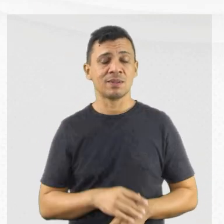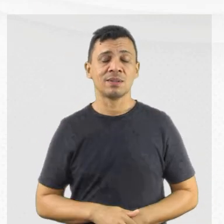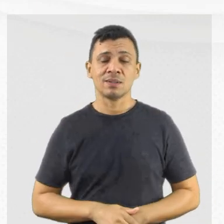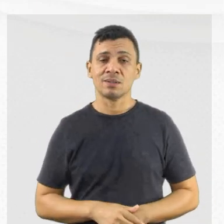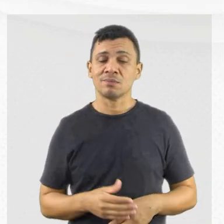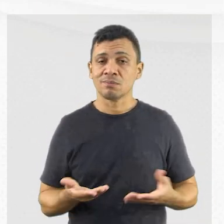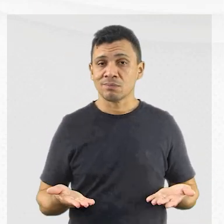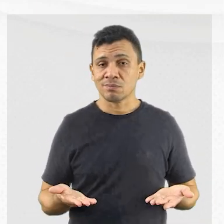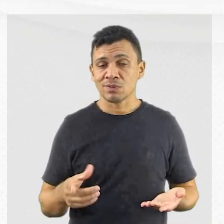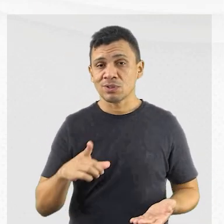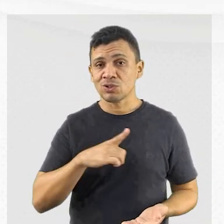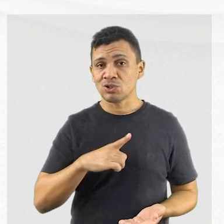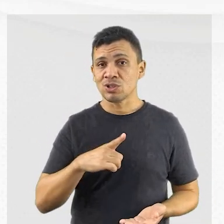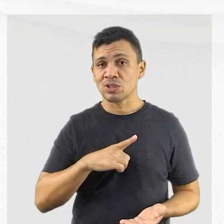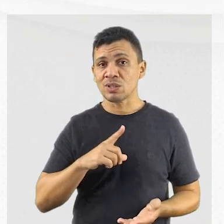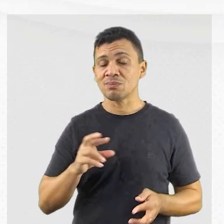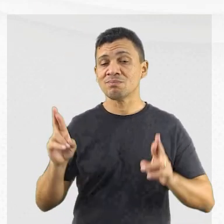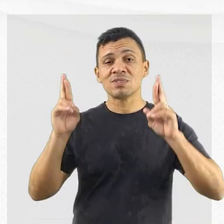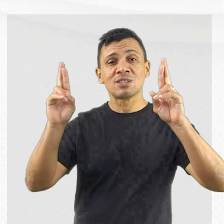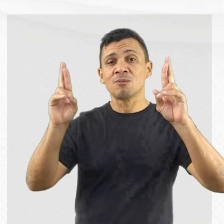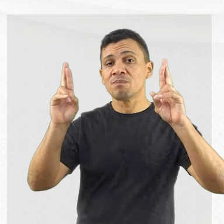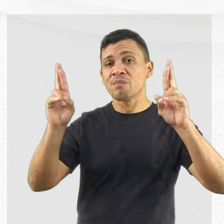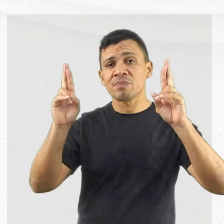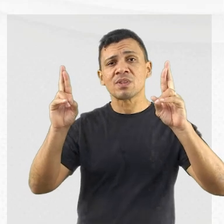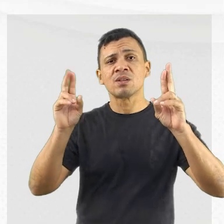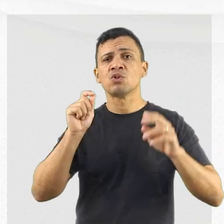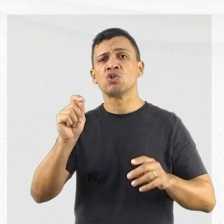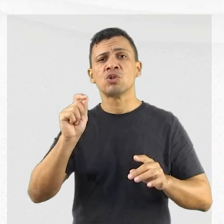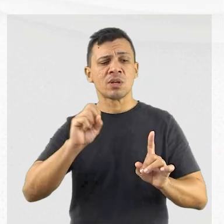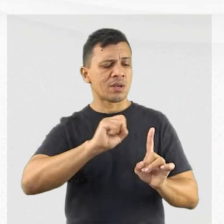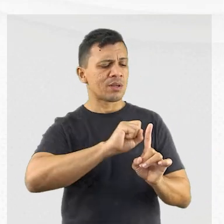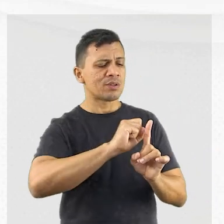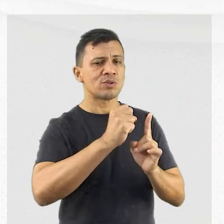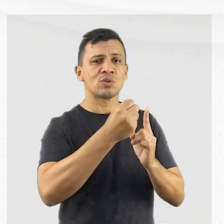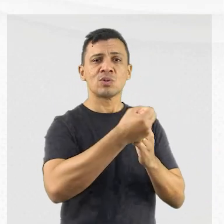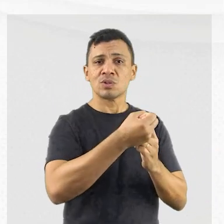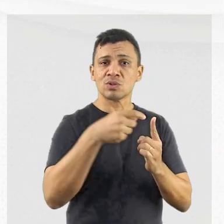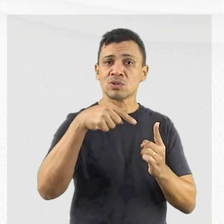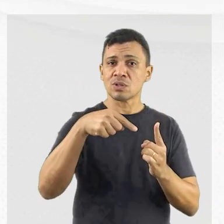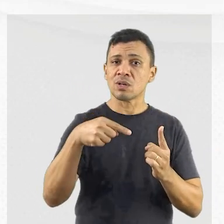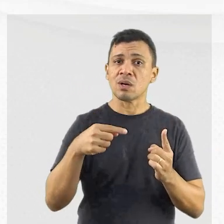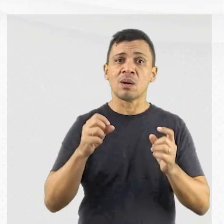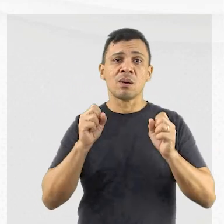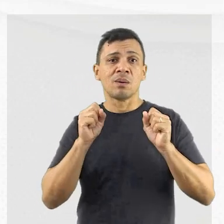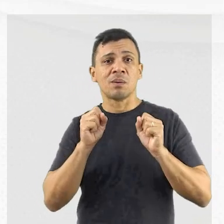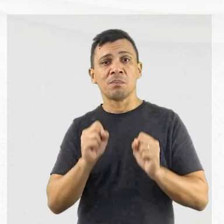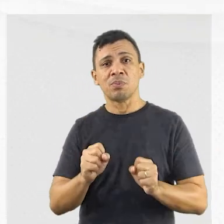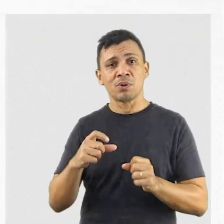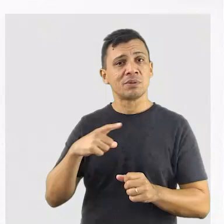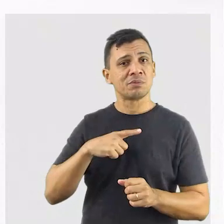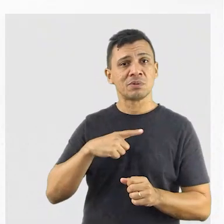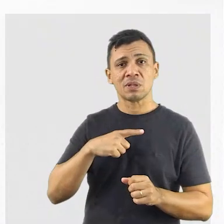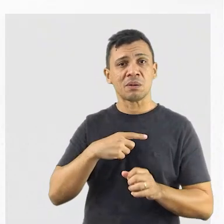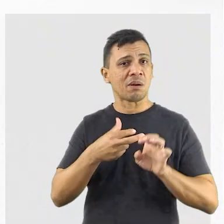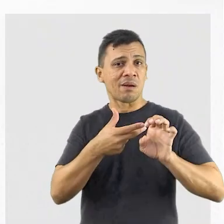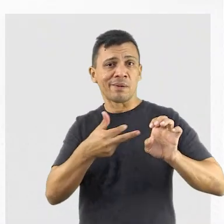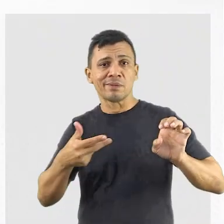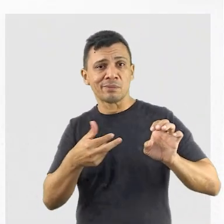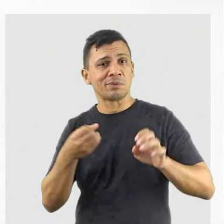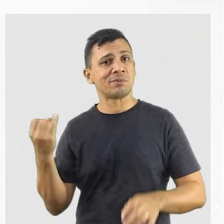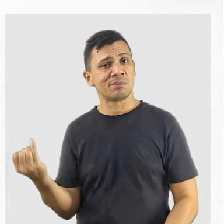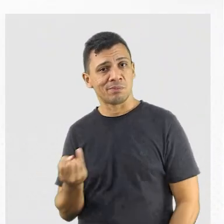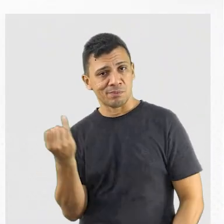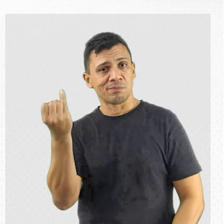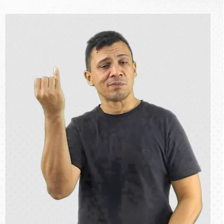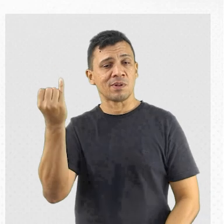como funcionaria a própria sociologia. Então, vejam, o Émile Durkheim, ele introduz o conceito de fato social, que nós já vimos em